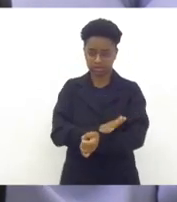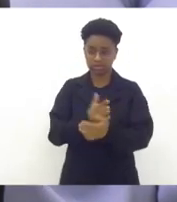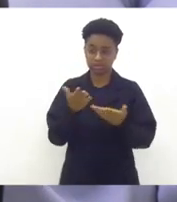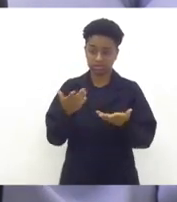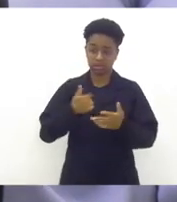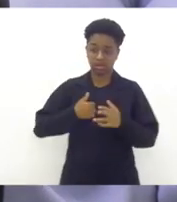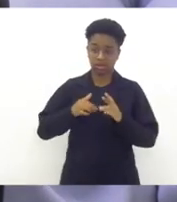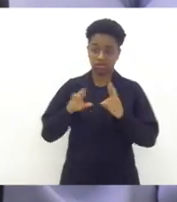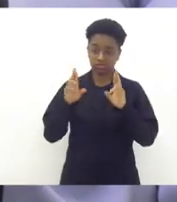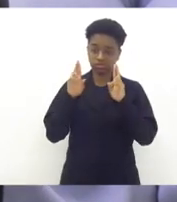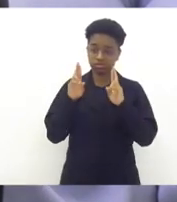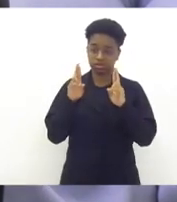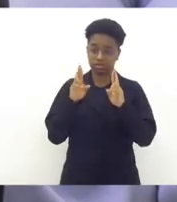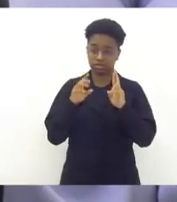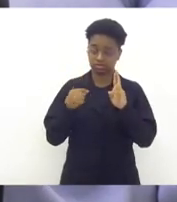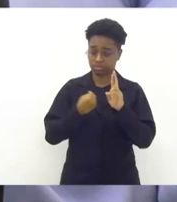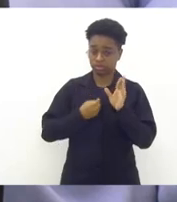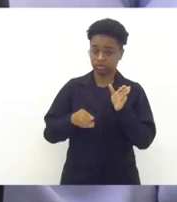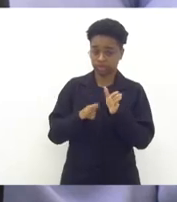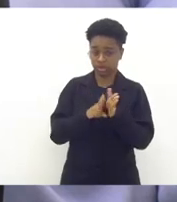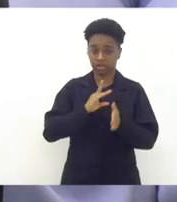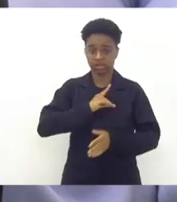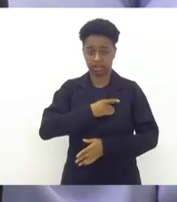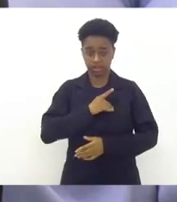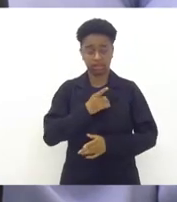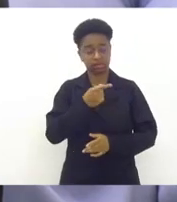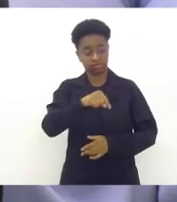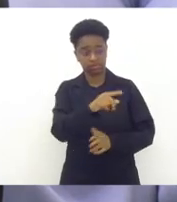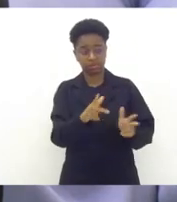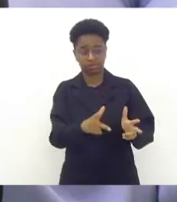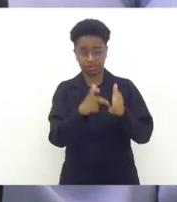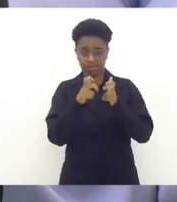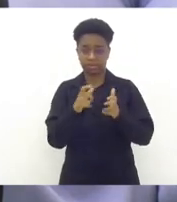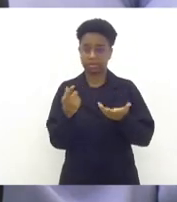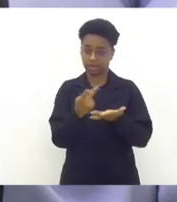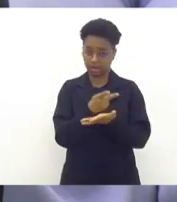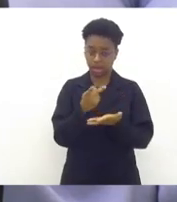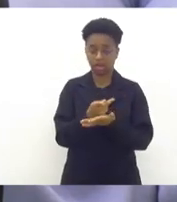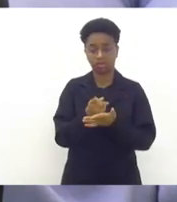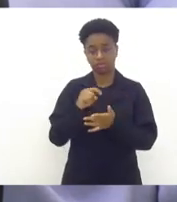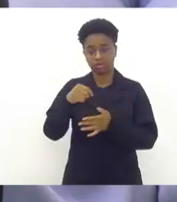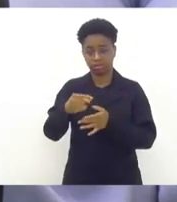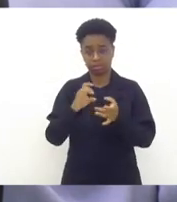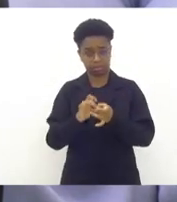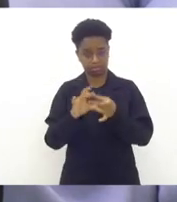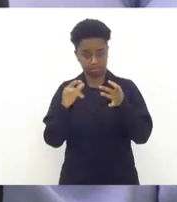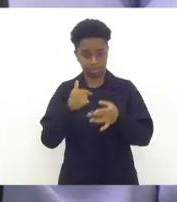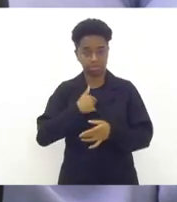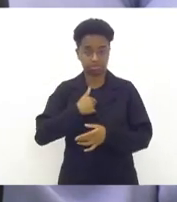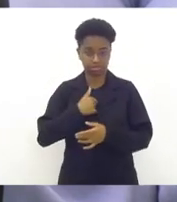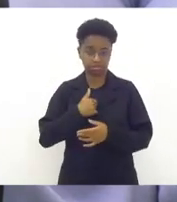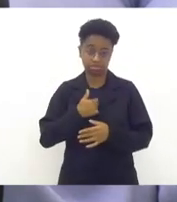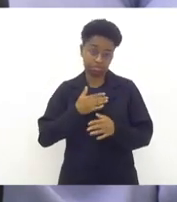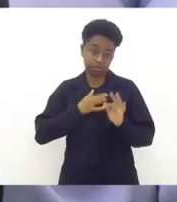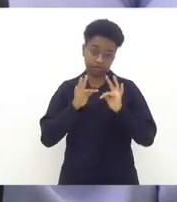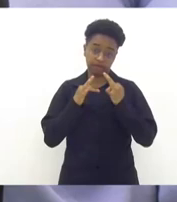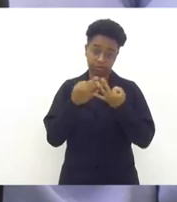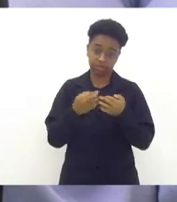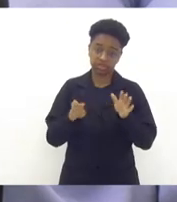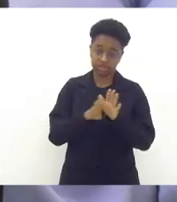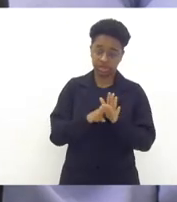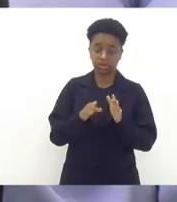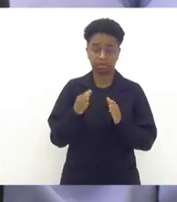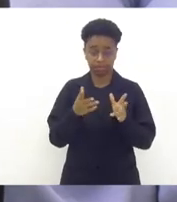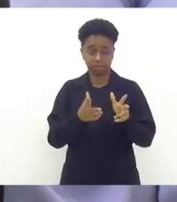esperança que, assim, a gente vai chegar na delegacia, vai ver que é um mal entendido e eu vou ser liberado, minha família vai chegar lá. É um mal entendido, tudo